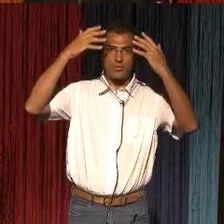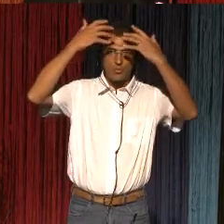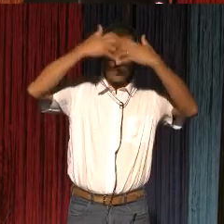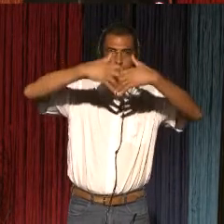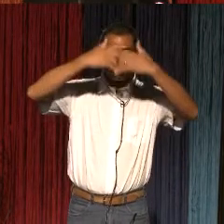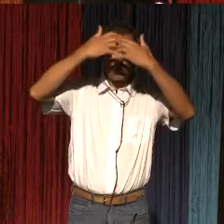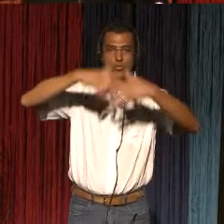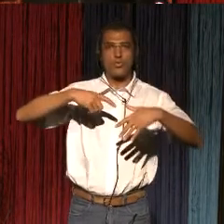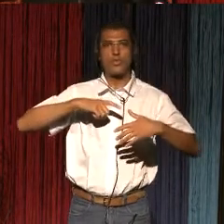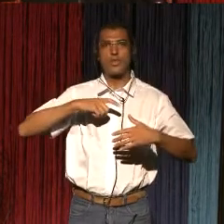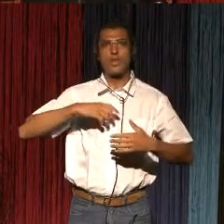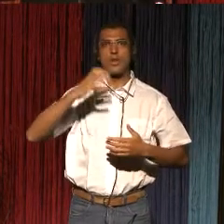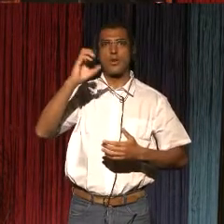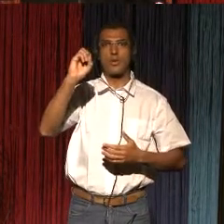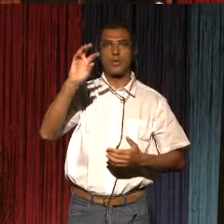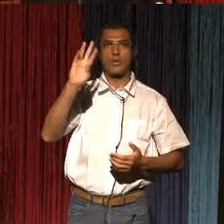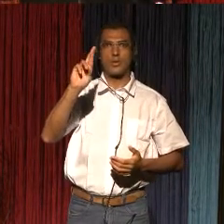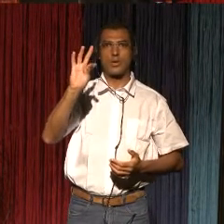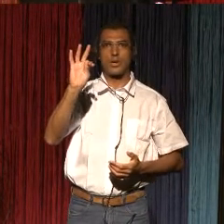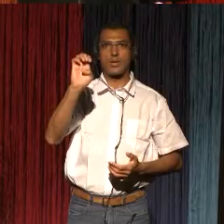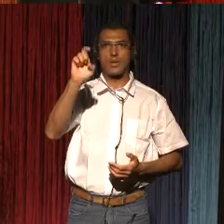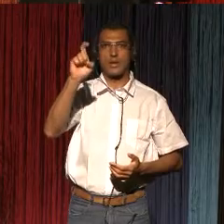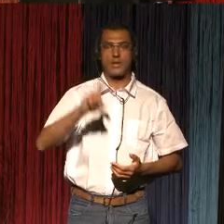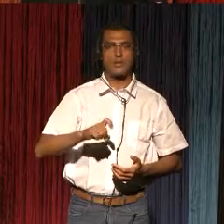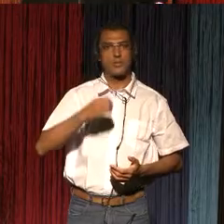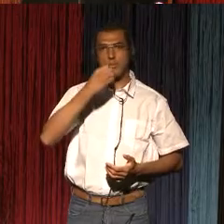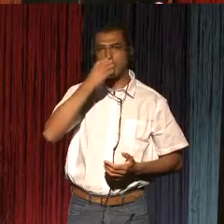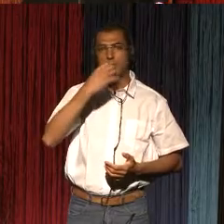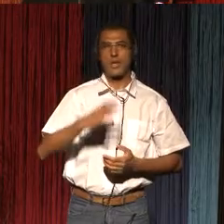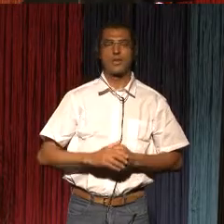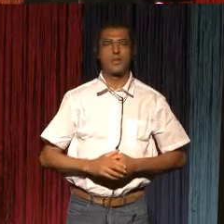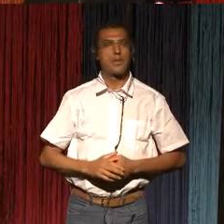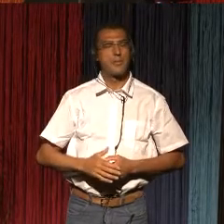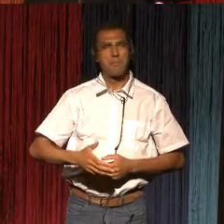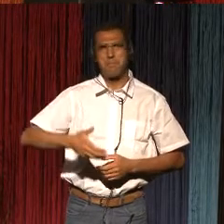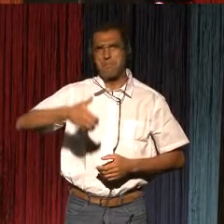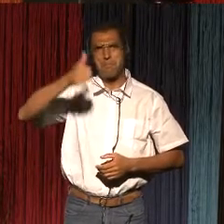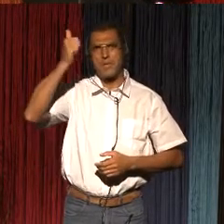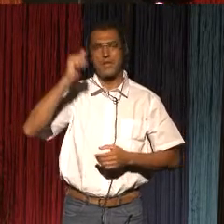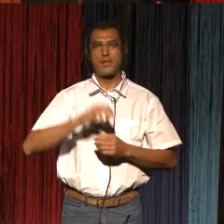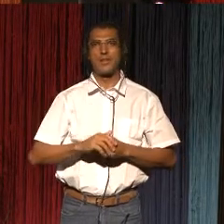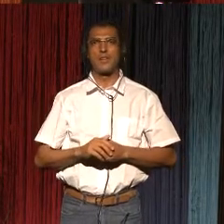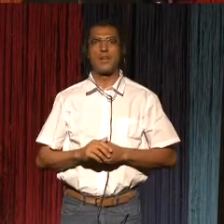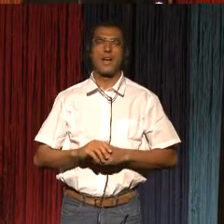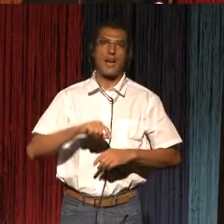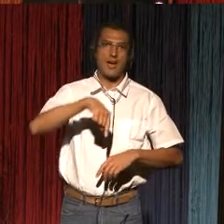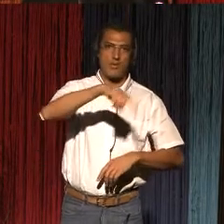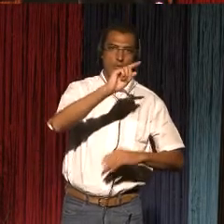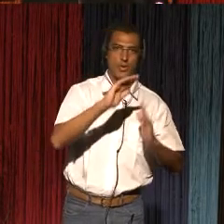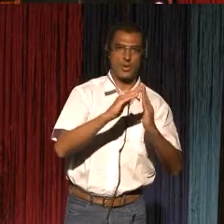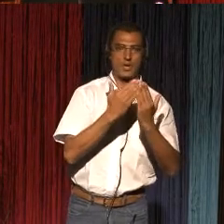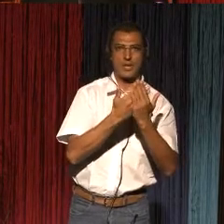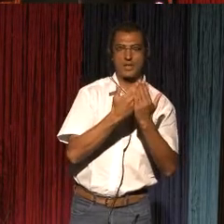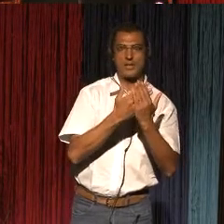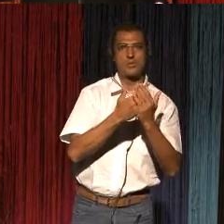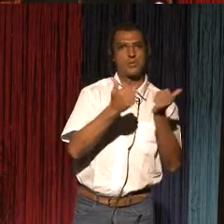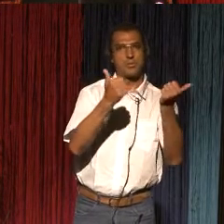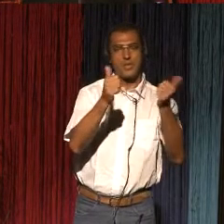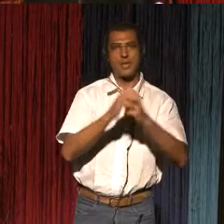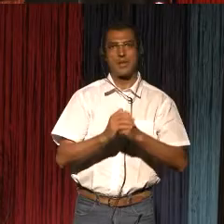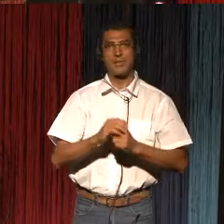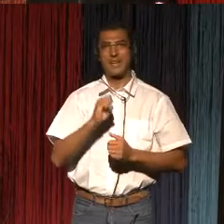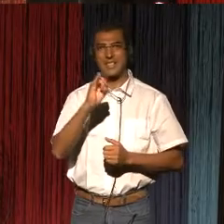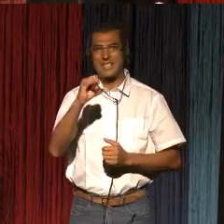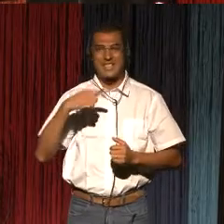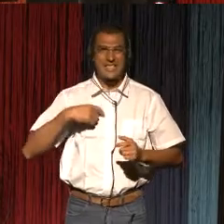sente sozinha ou não tem atividade física, todo o rendimento escolar vai ser comprometido. A gente